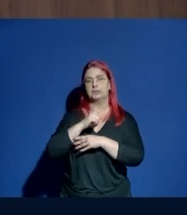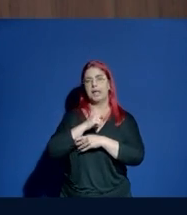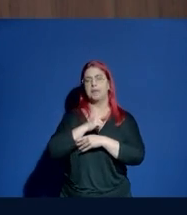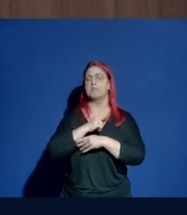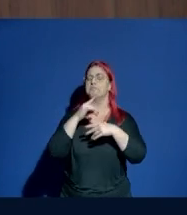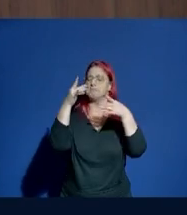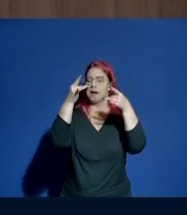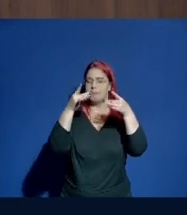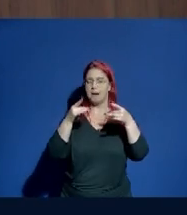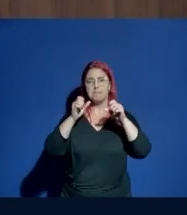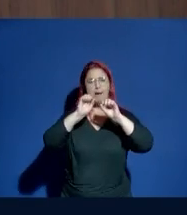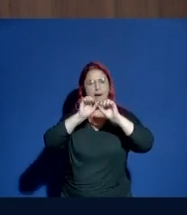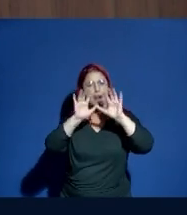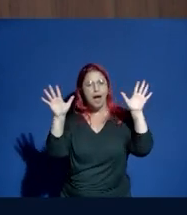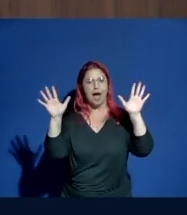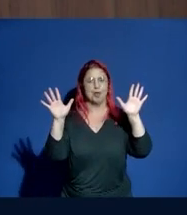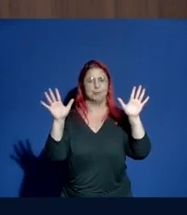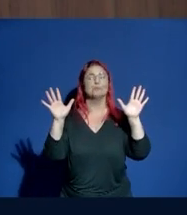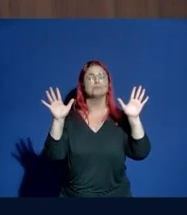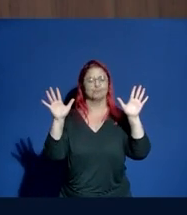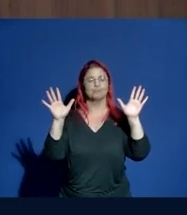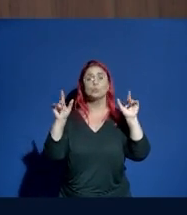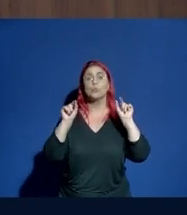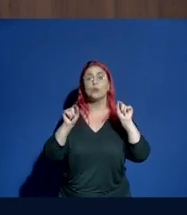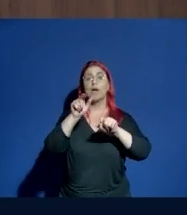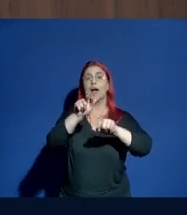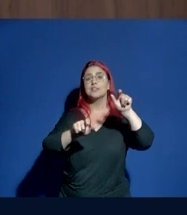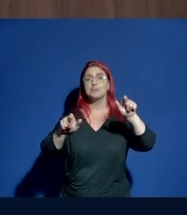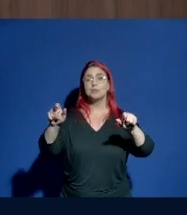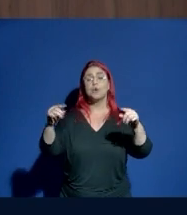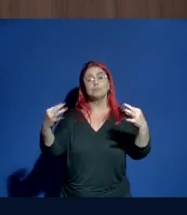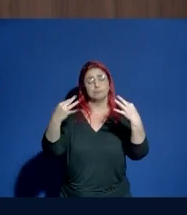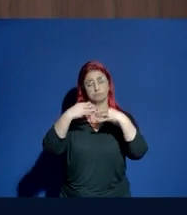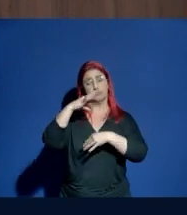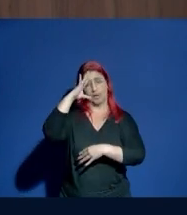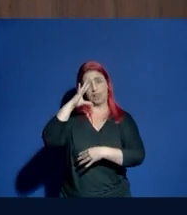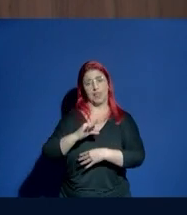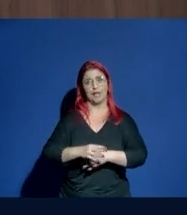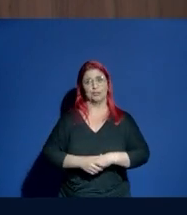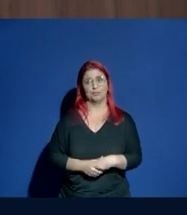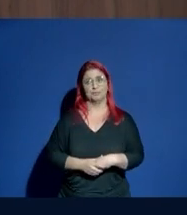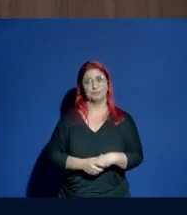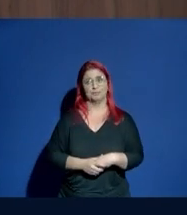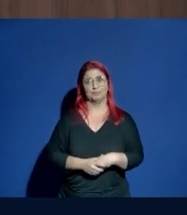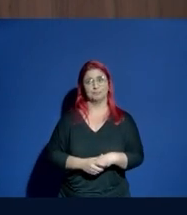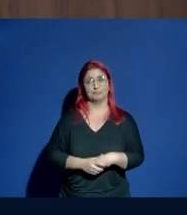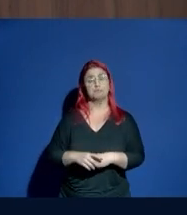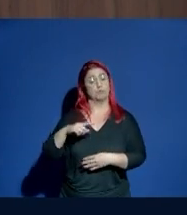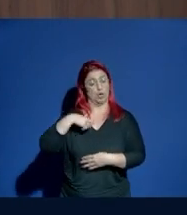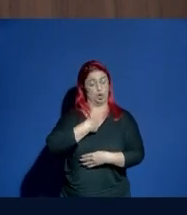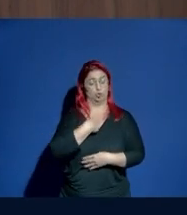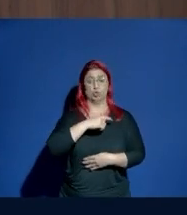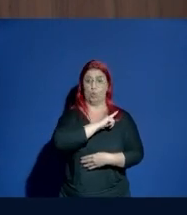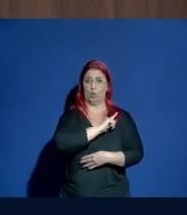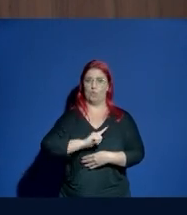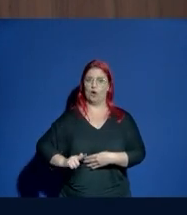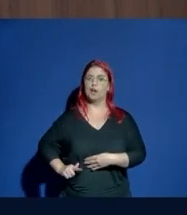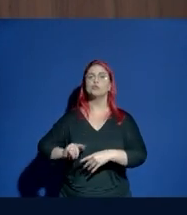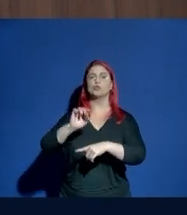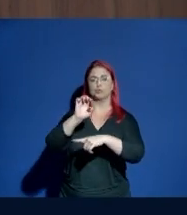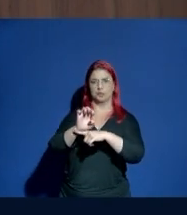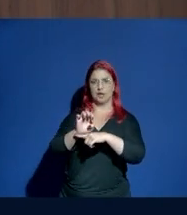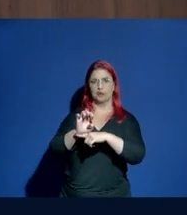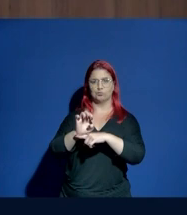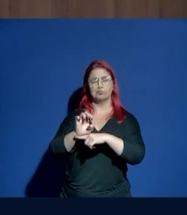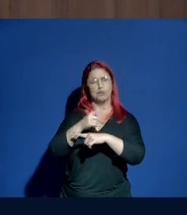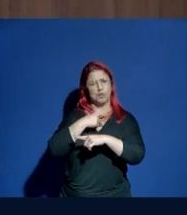Tá certo muito evidentes as pessoas entendem eu sou governador do Estado e Posso garantir